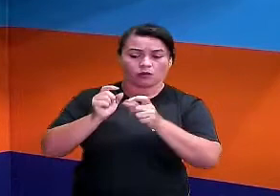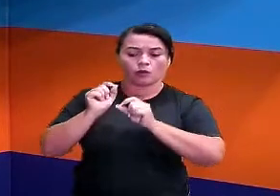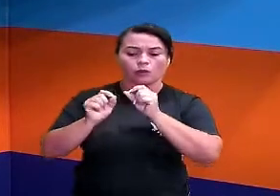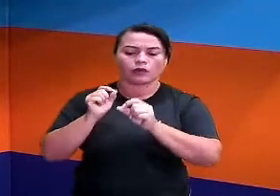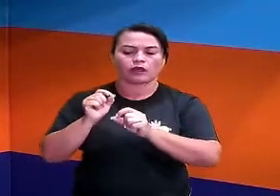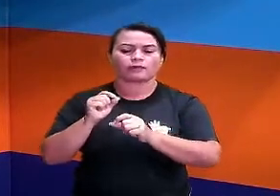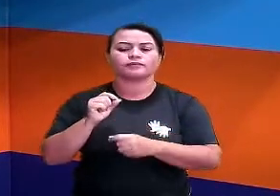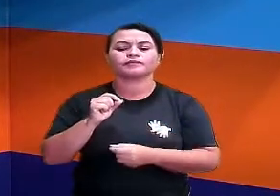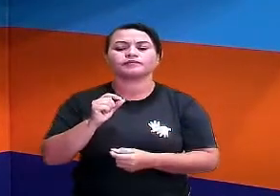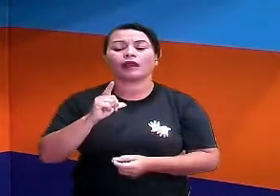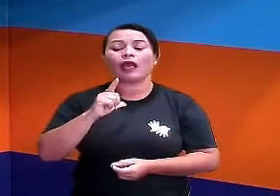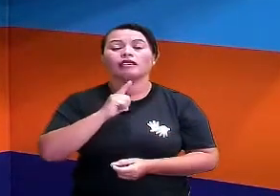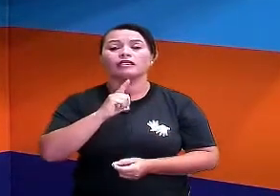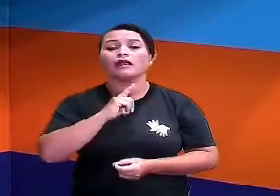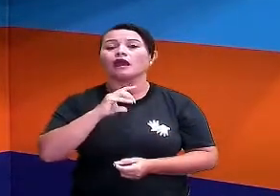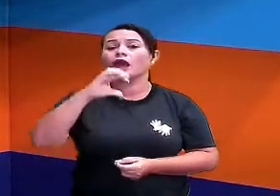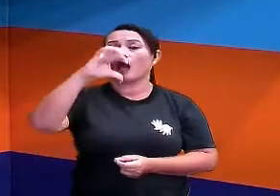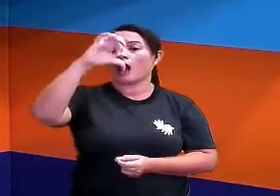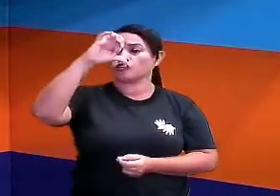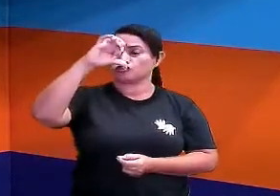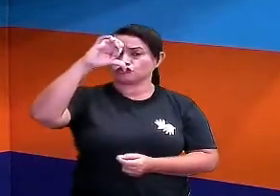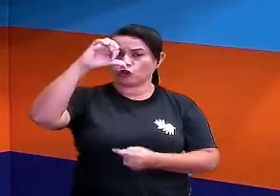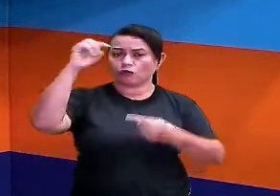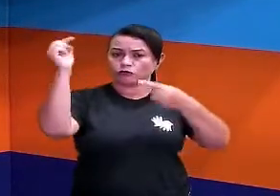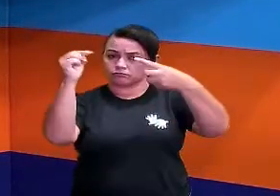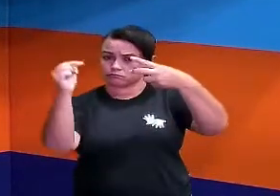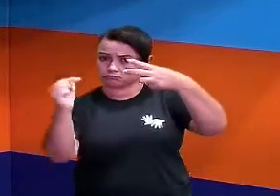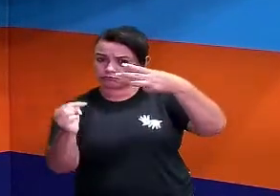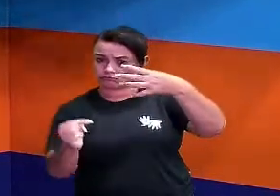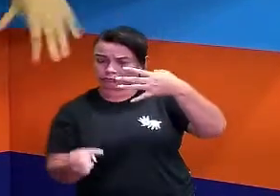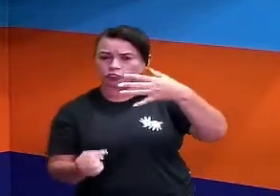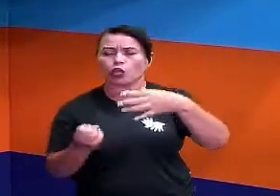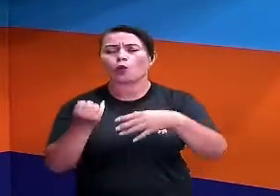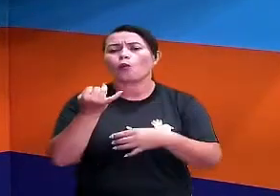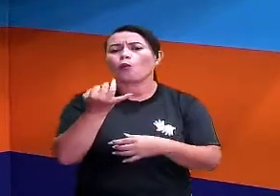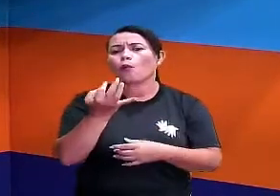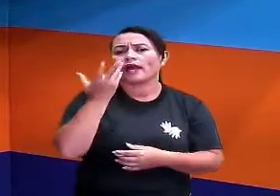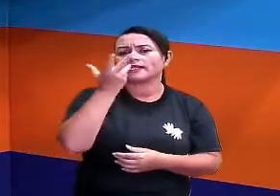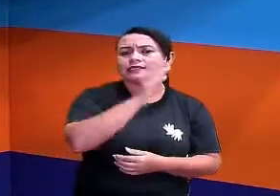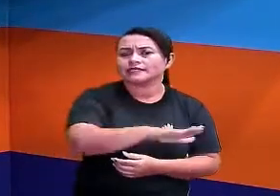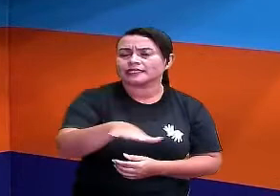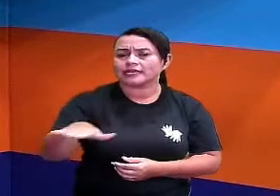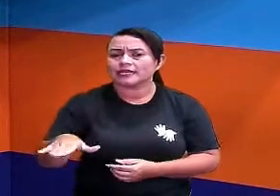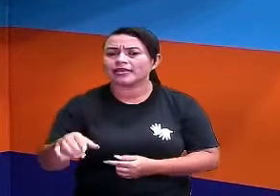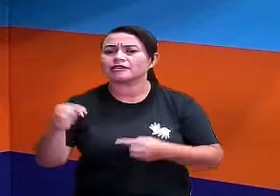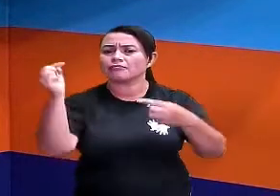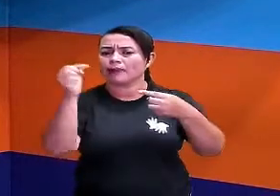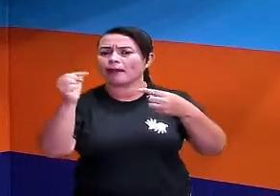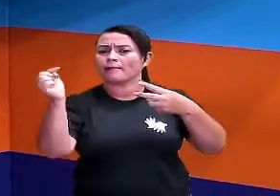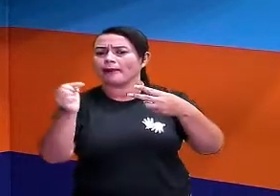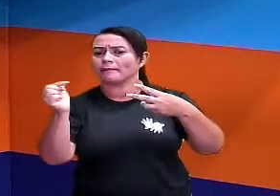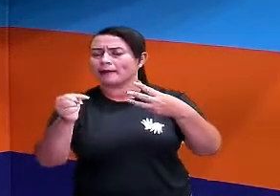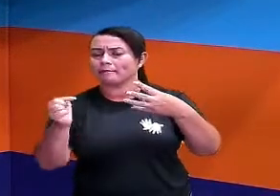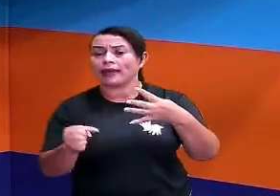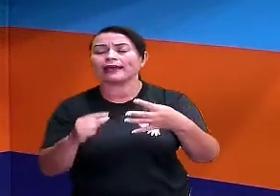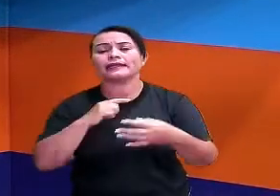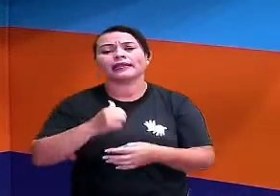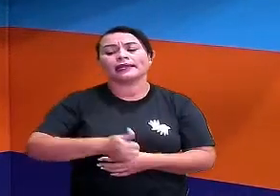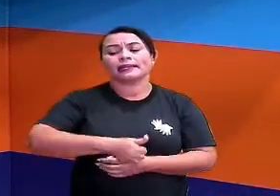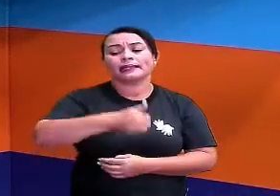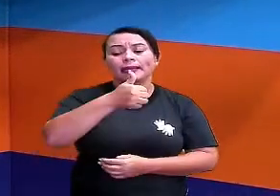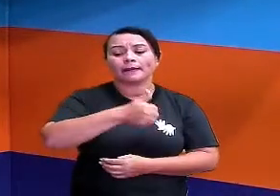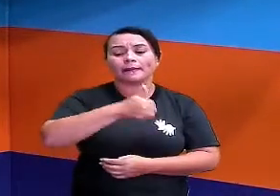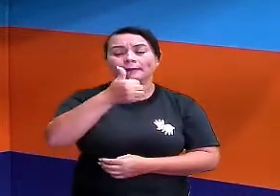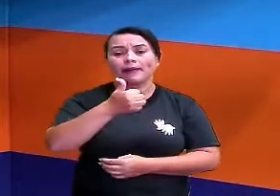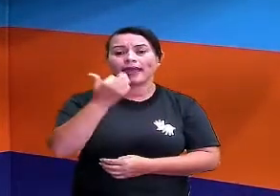que as 9 consultas foram anotadas as alturas de cada criança. E aí, na primeira consulta,